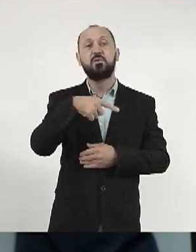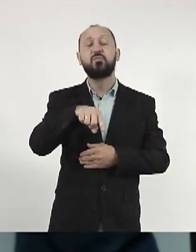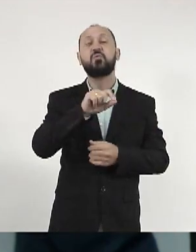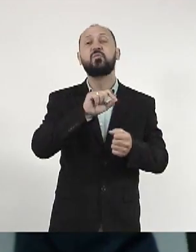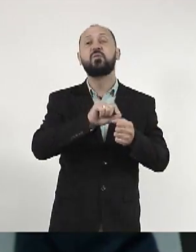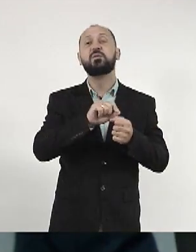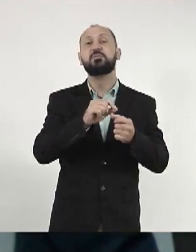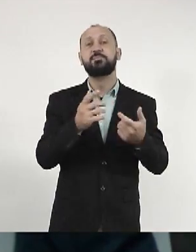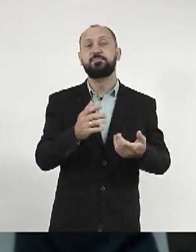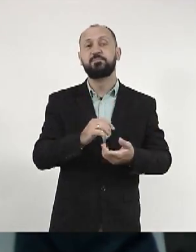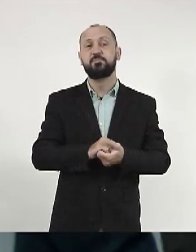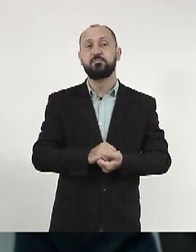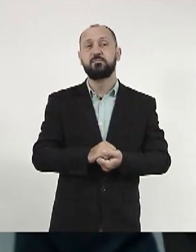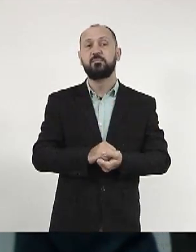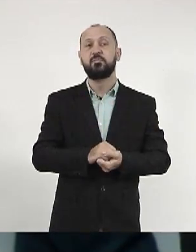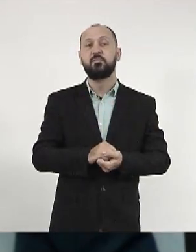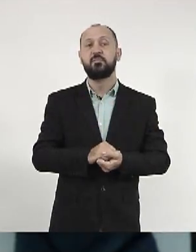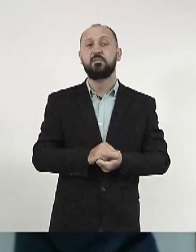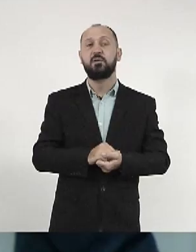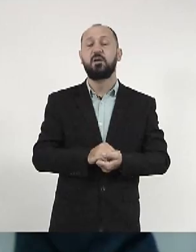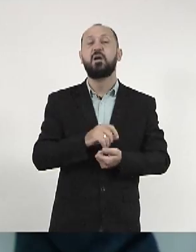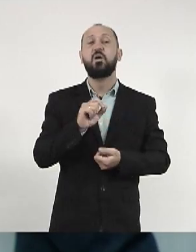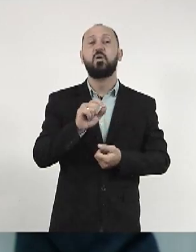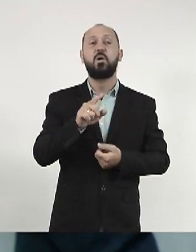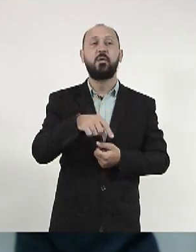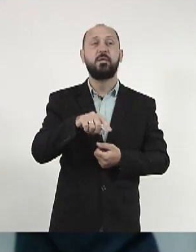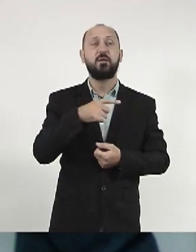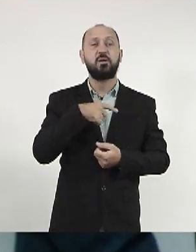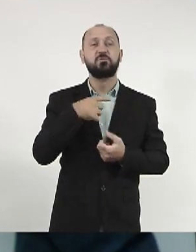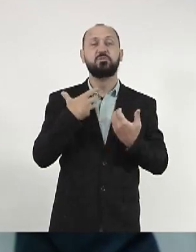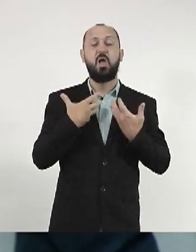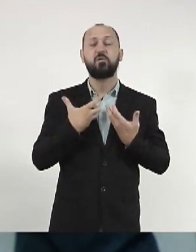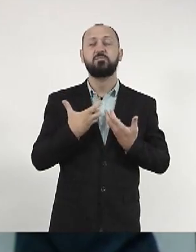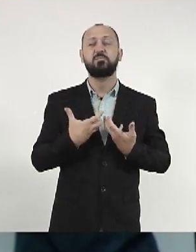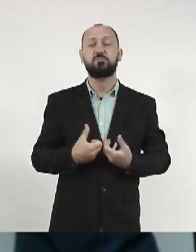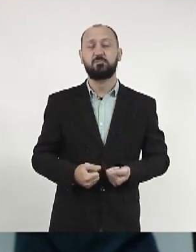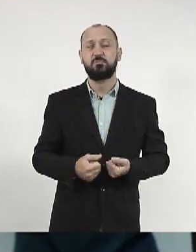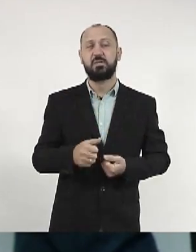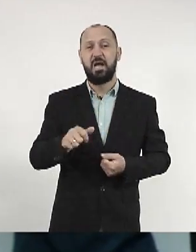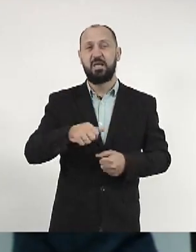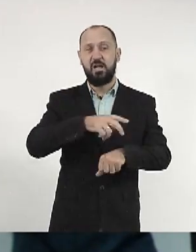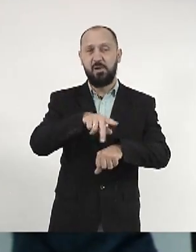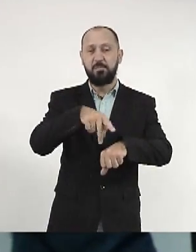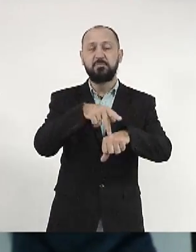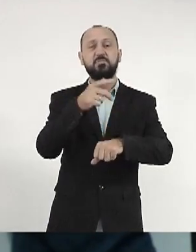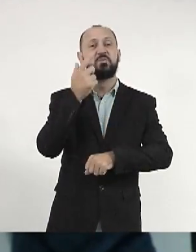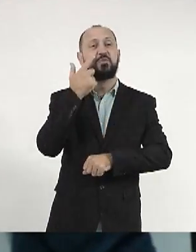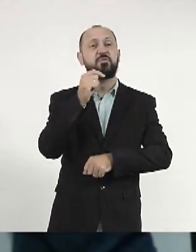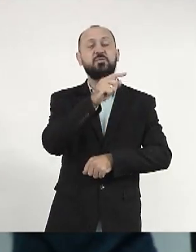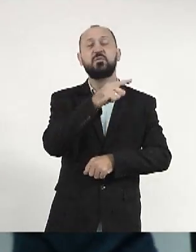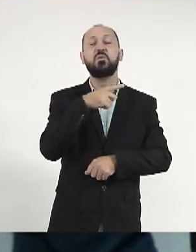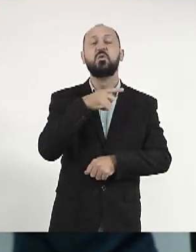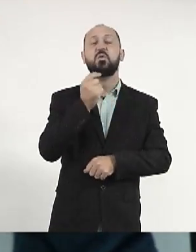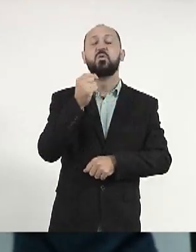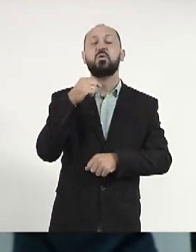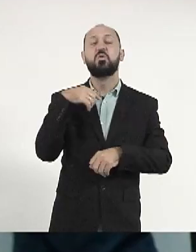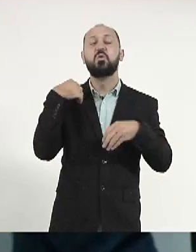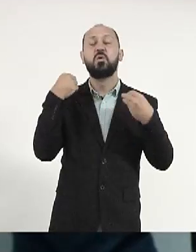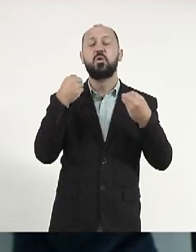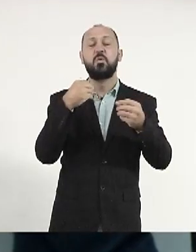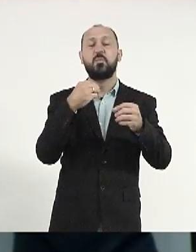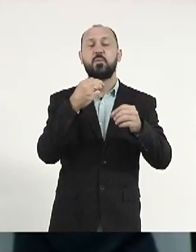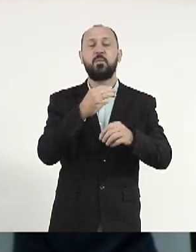fazendo é uma coisa que nós estamos cansados nesse país de ver o que o Alexandre de Moraes